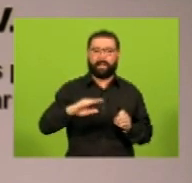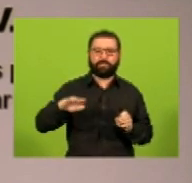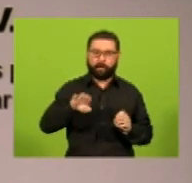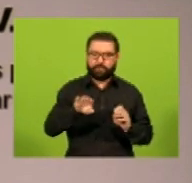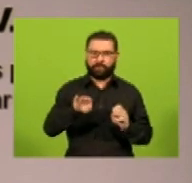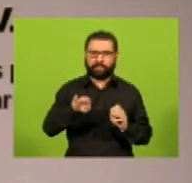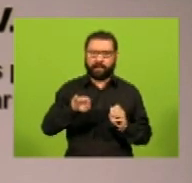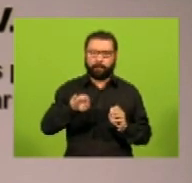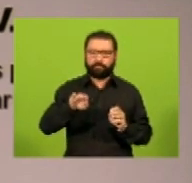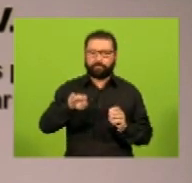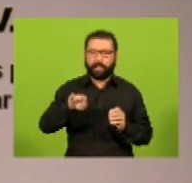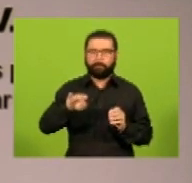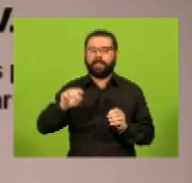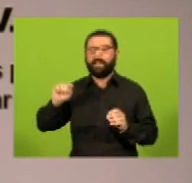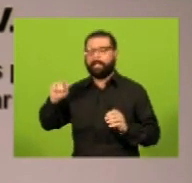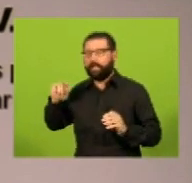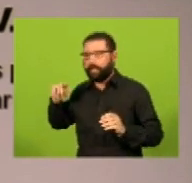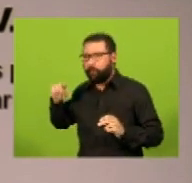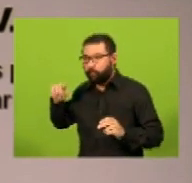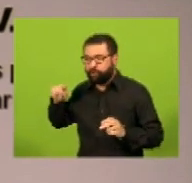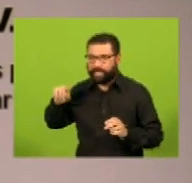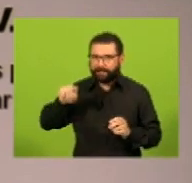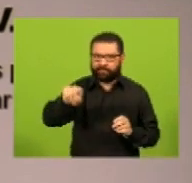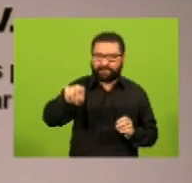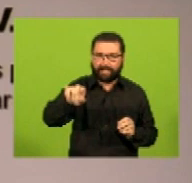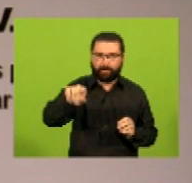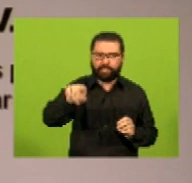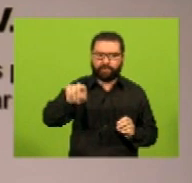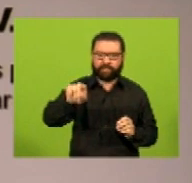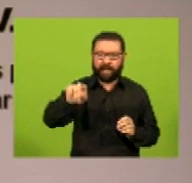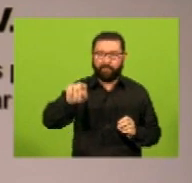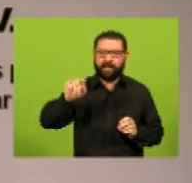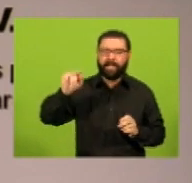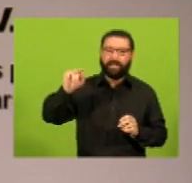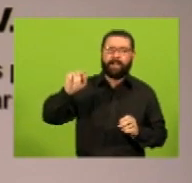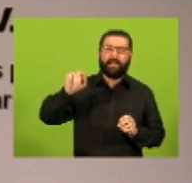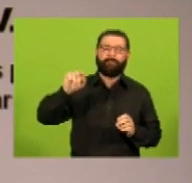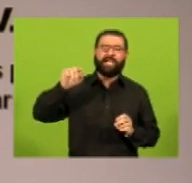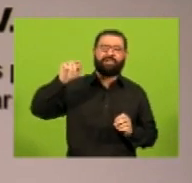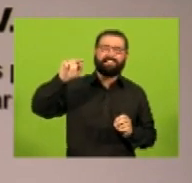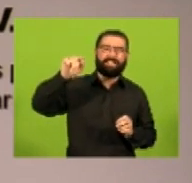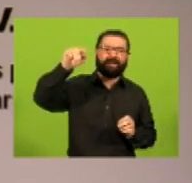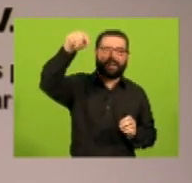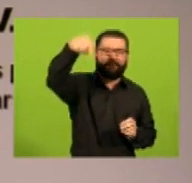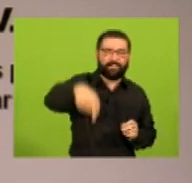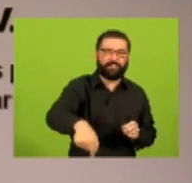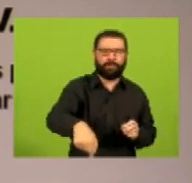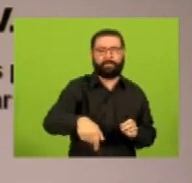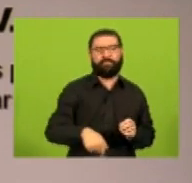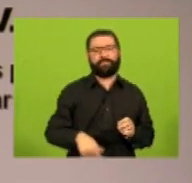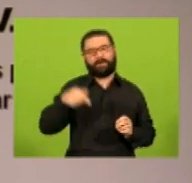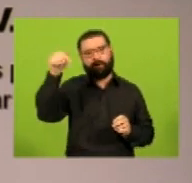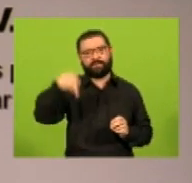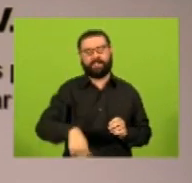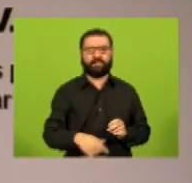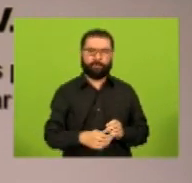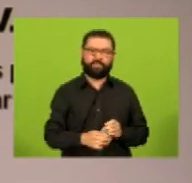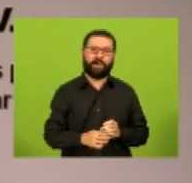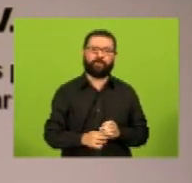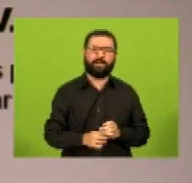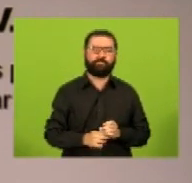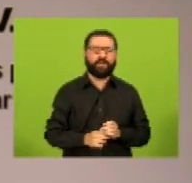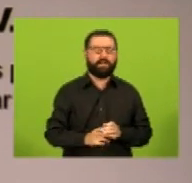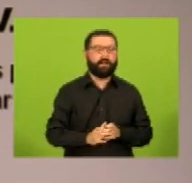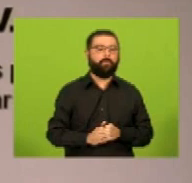estar alinhados com a horizontal, tá? E o jato vai sair na horizontal, mas vai ser defletido para a vertical, ou seja,